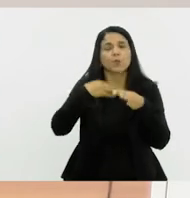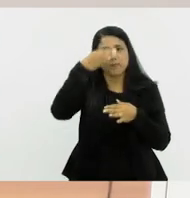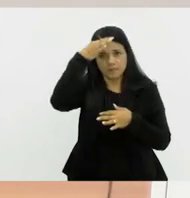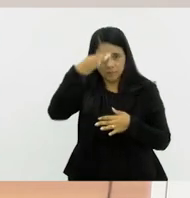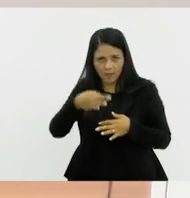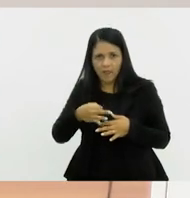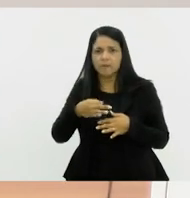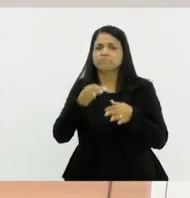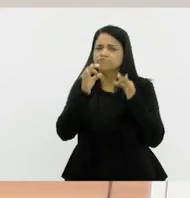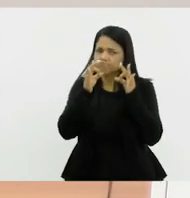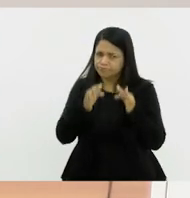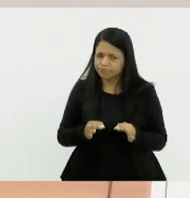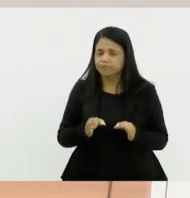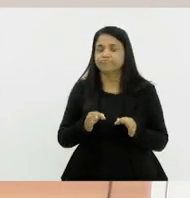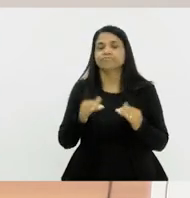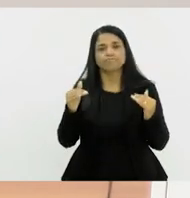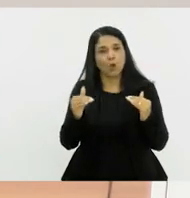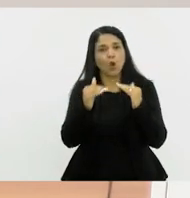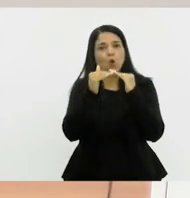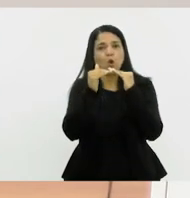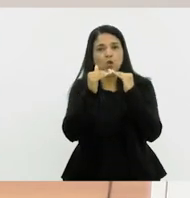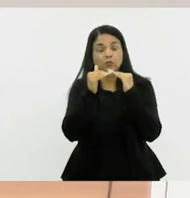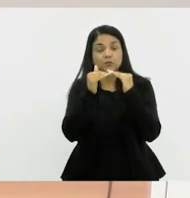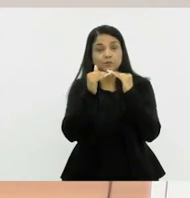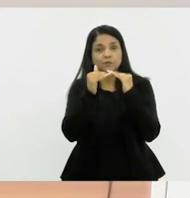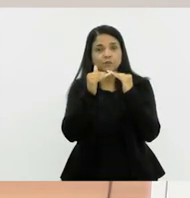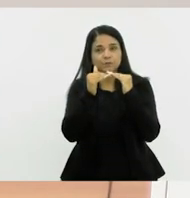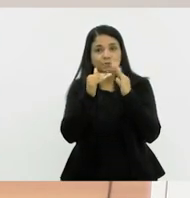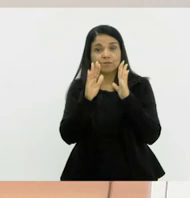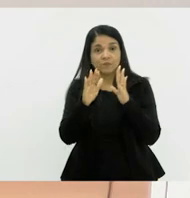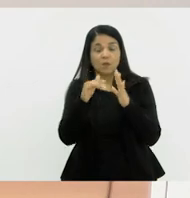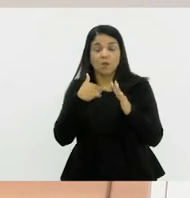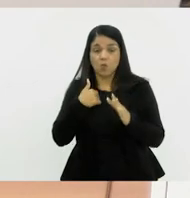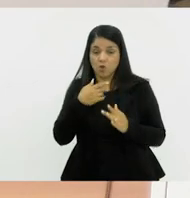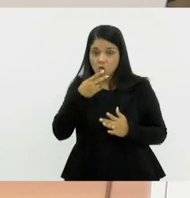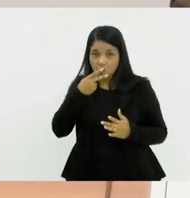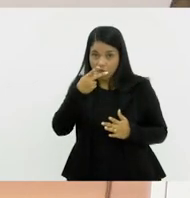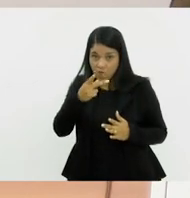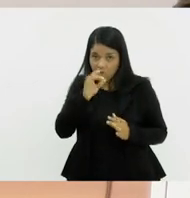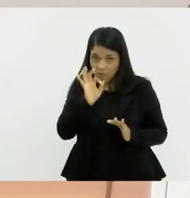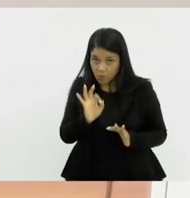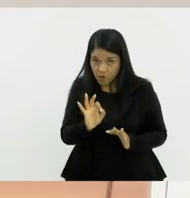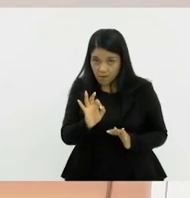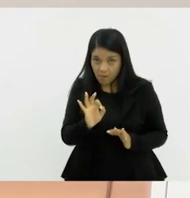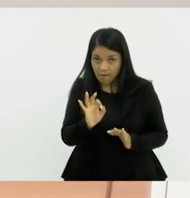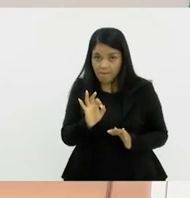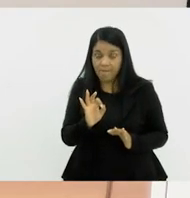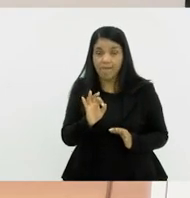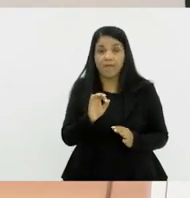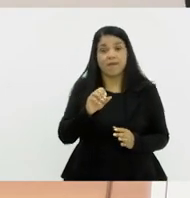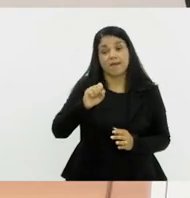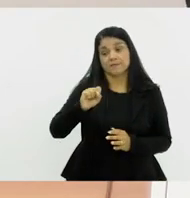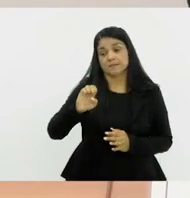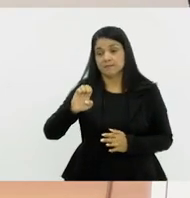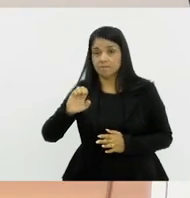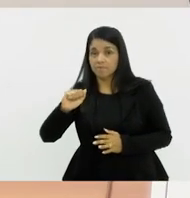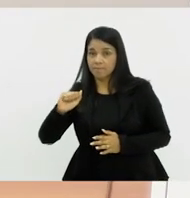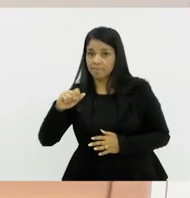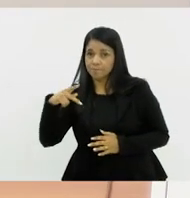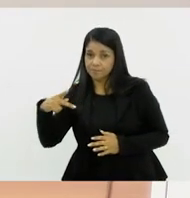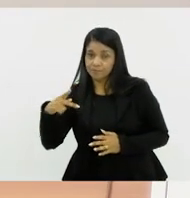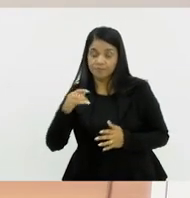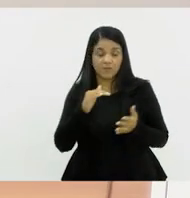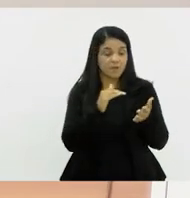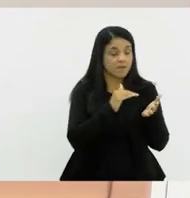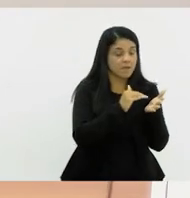acho pertinente essa ponderação. A ponderação que eu quero apresentar aqui é que tanto a SEAP quanto a